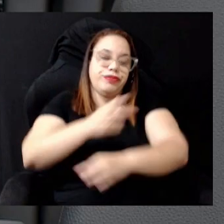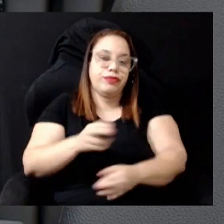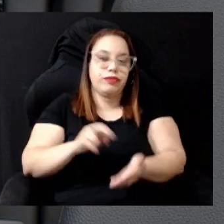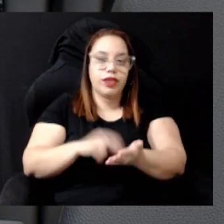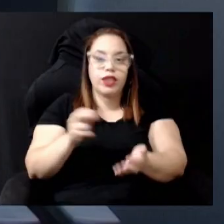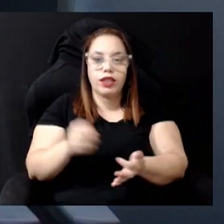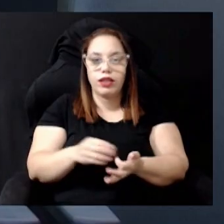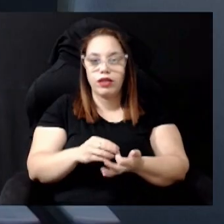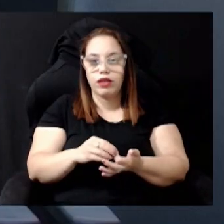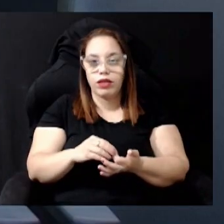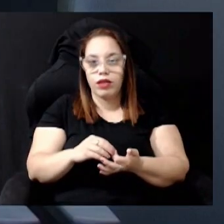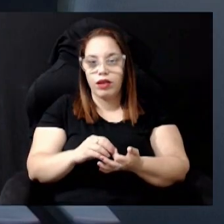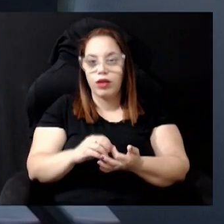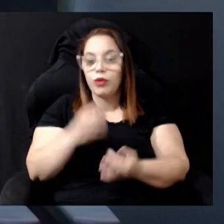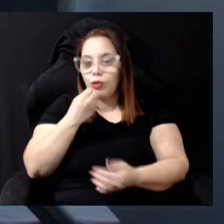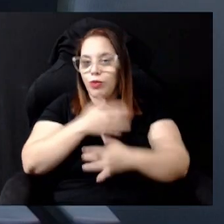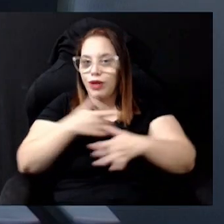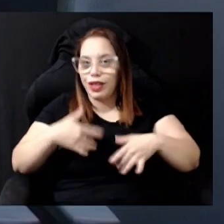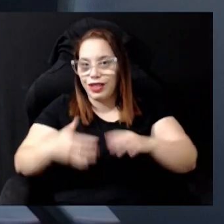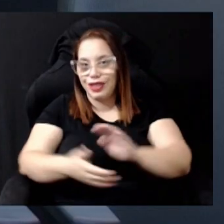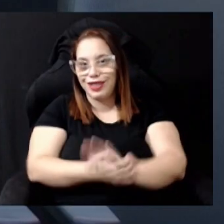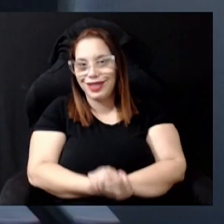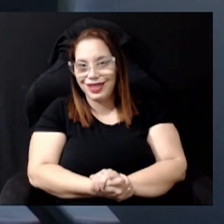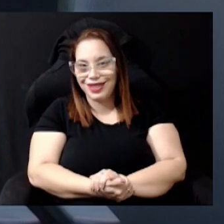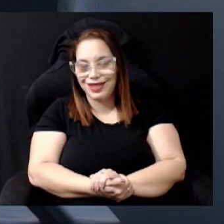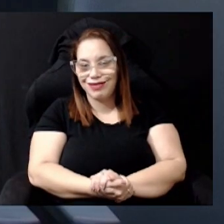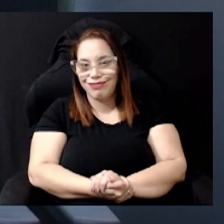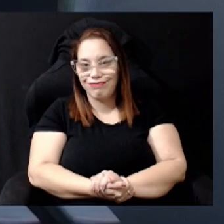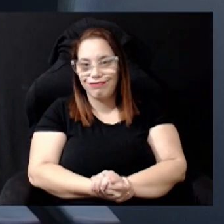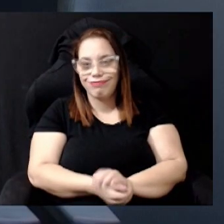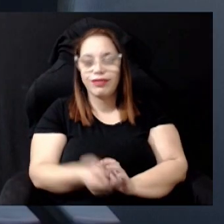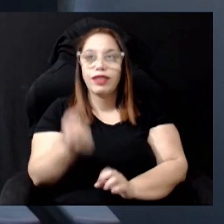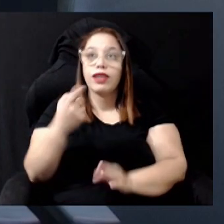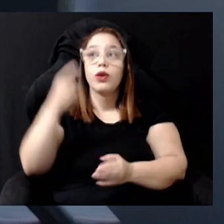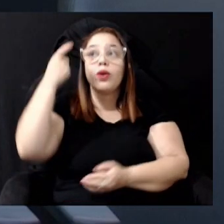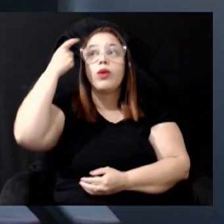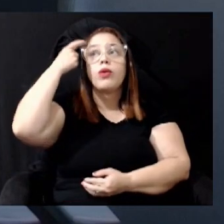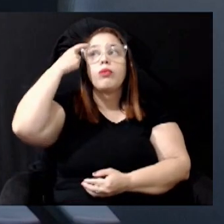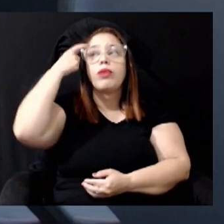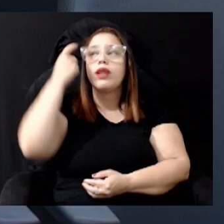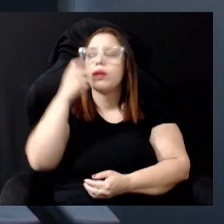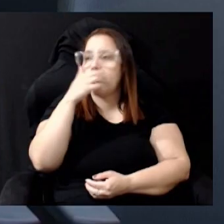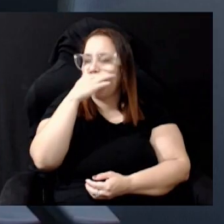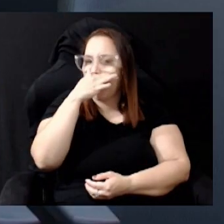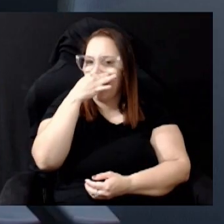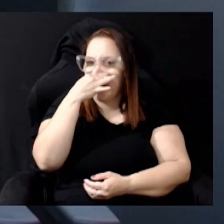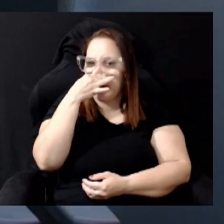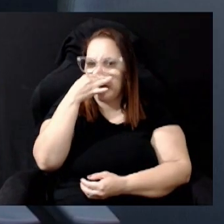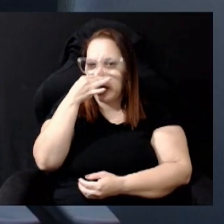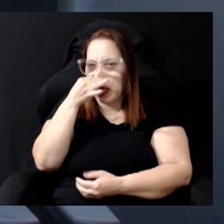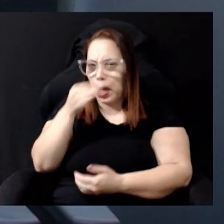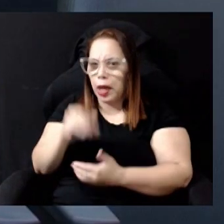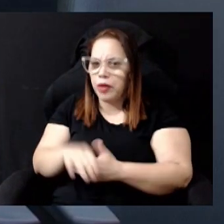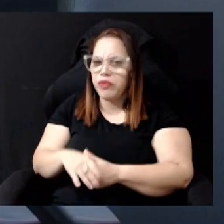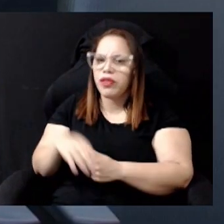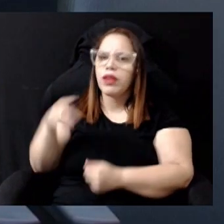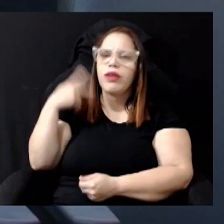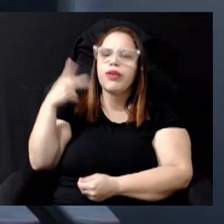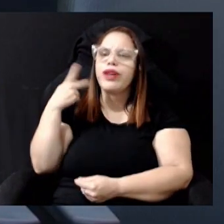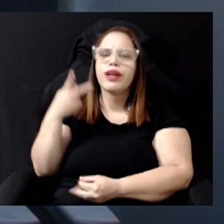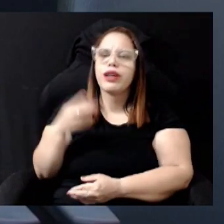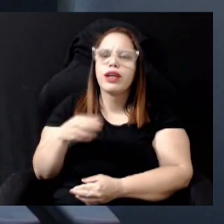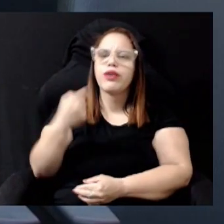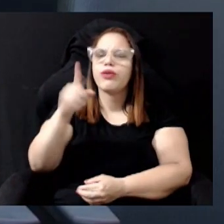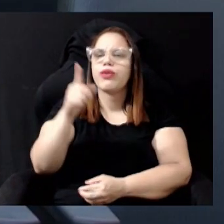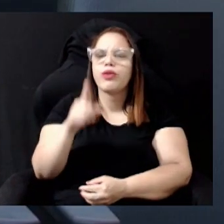bom para a saúde, a gente sabe. E muita gente às vezes pensa, né, quando fala, poxa, vereador, ele foi lá e